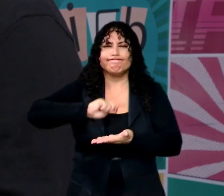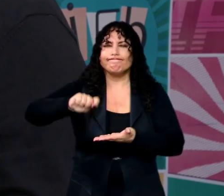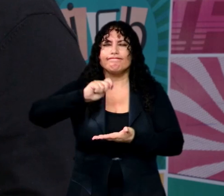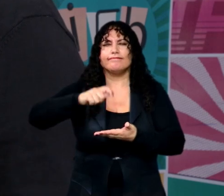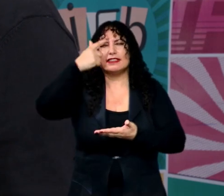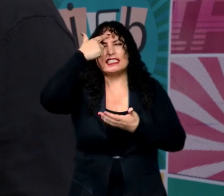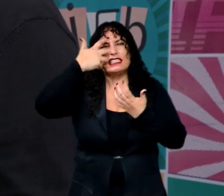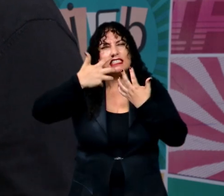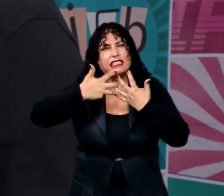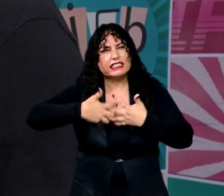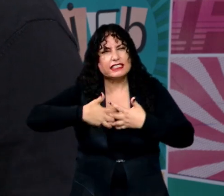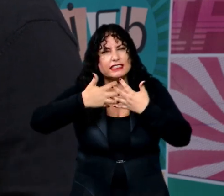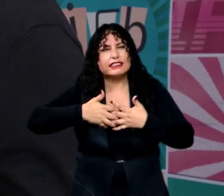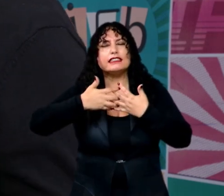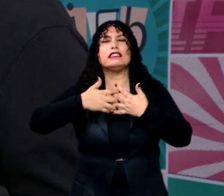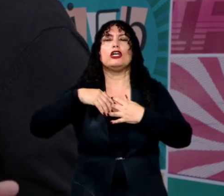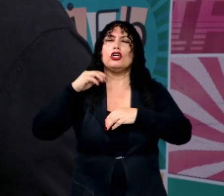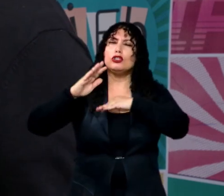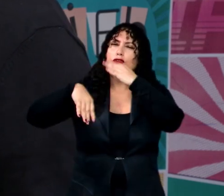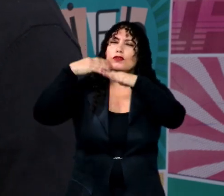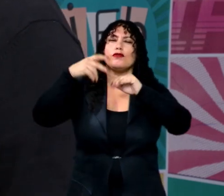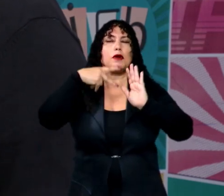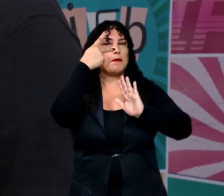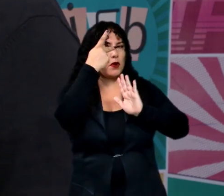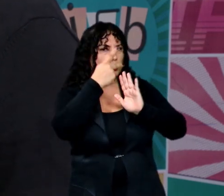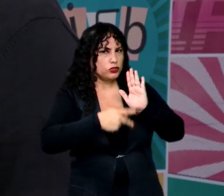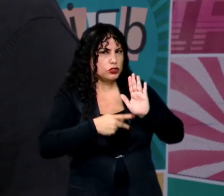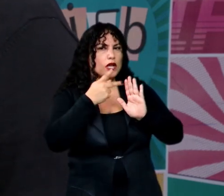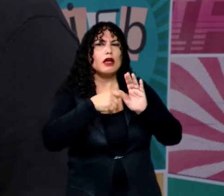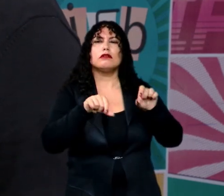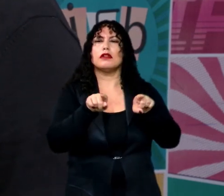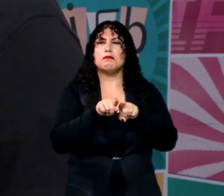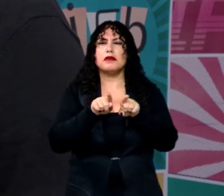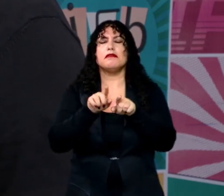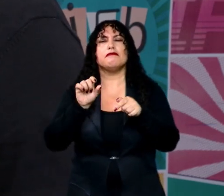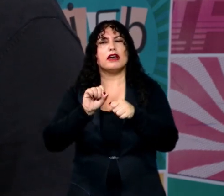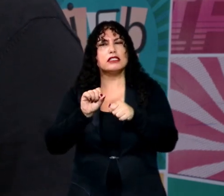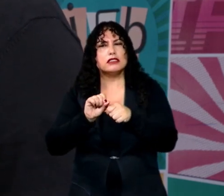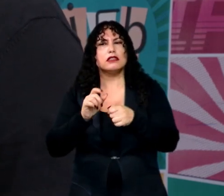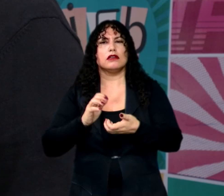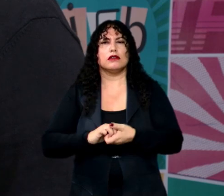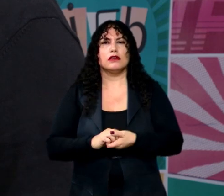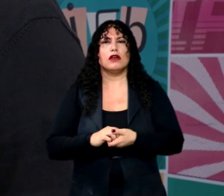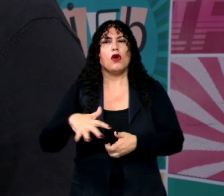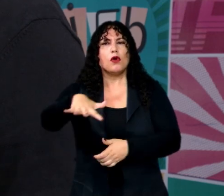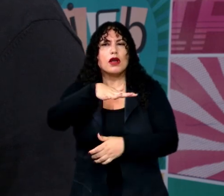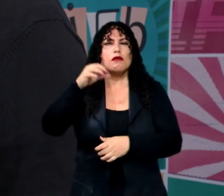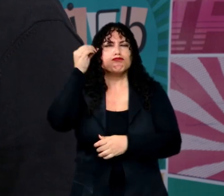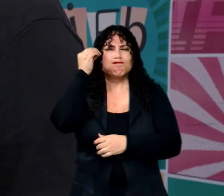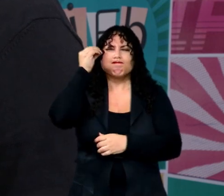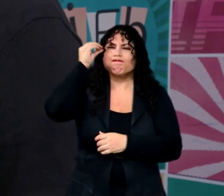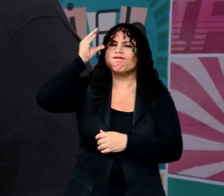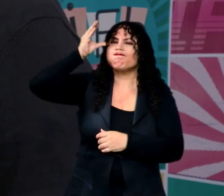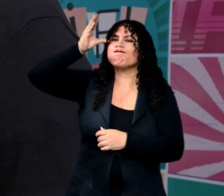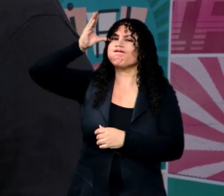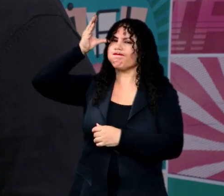pensar muito, refletir muito, desenvolver projetos, né? Fazer então é um campo de conhecimento